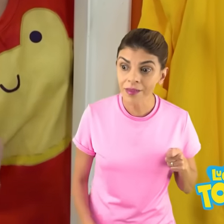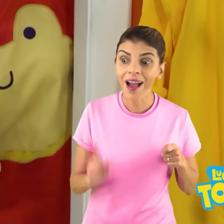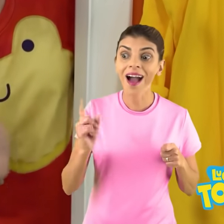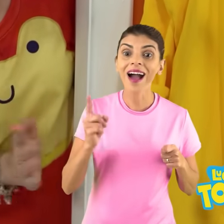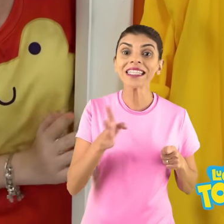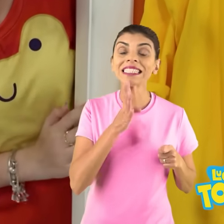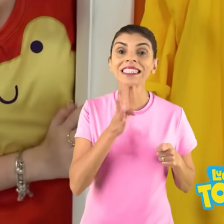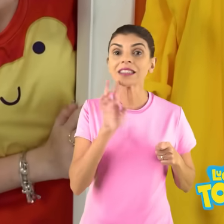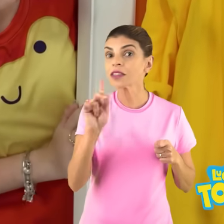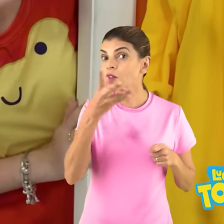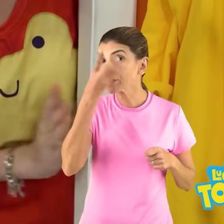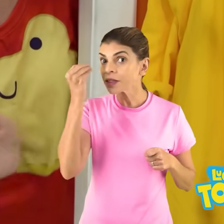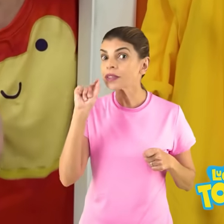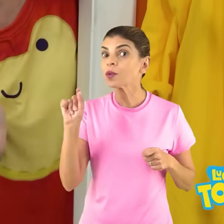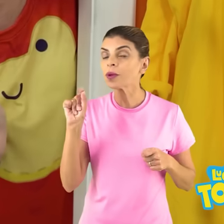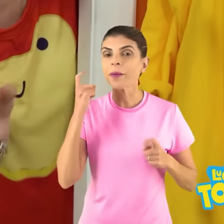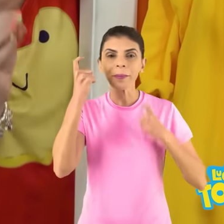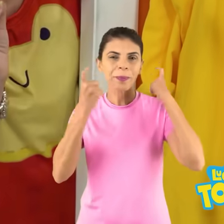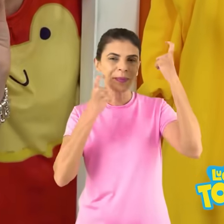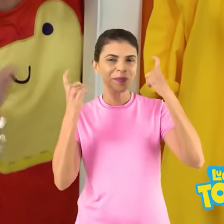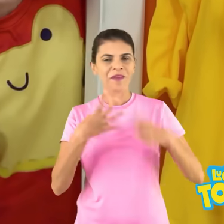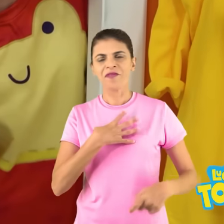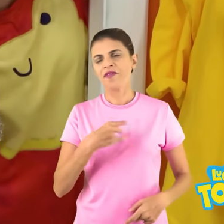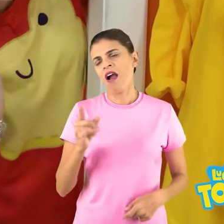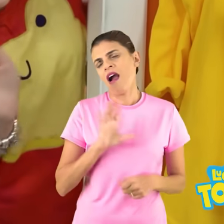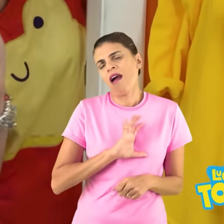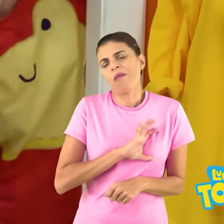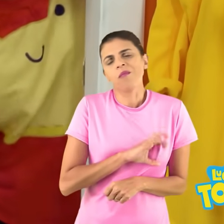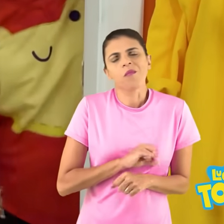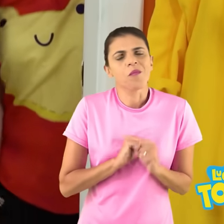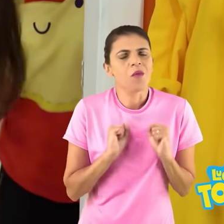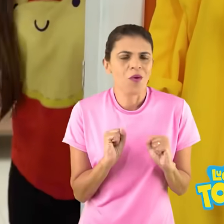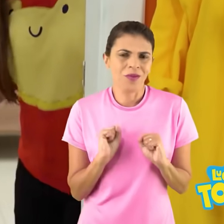Ah, e não se preocupa. A minha filha é um amor.